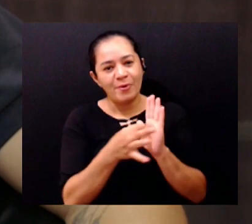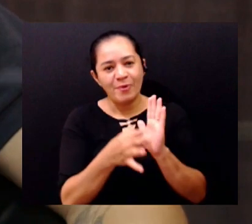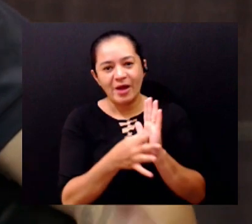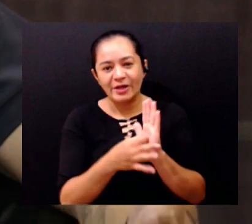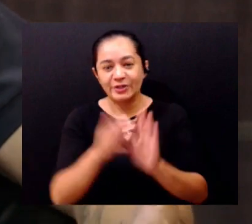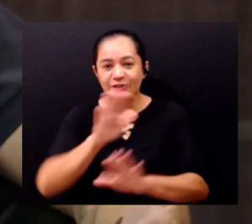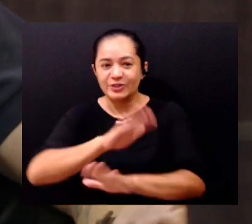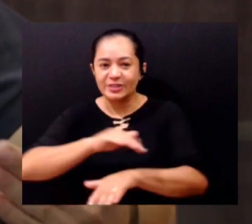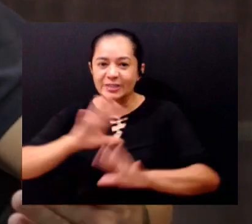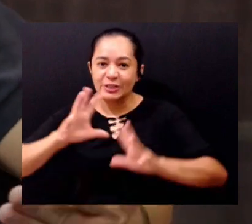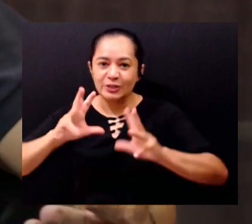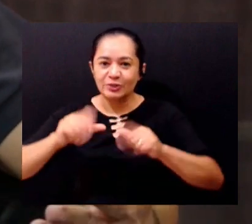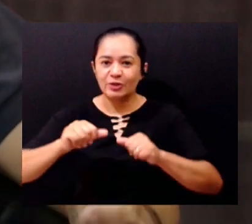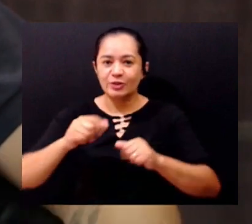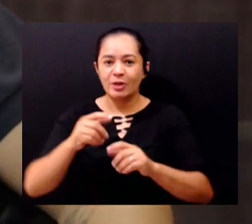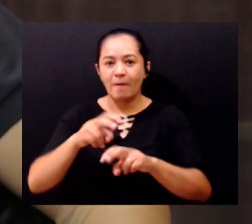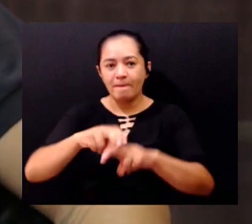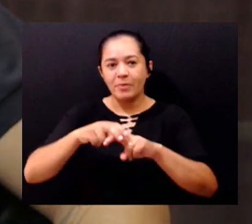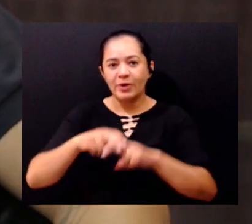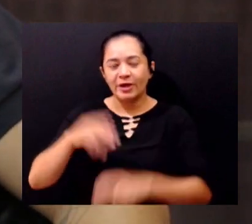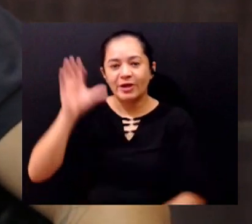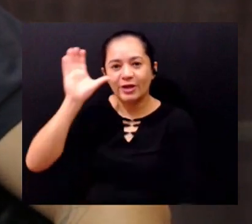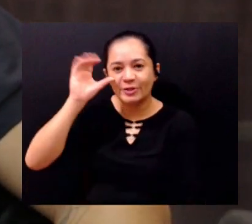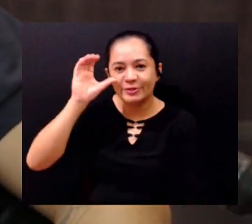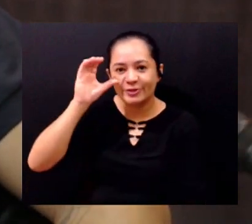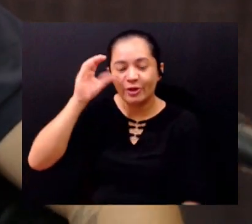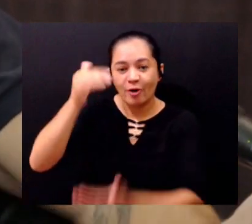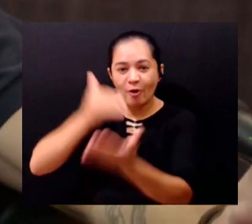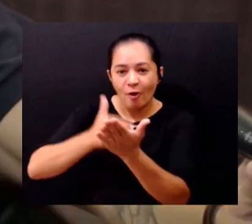ela parte para isso, né? De uma referência, né?